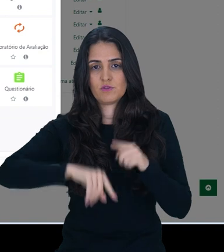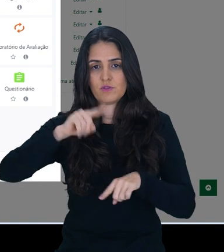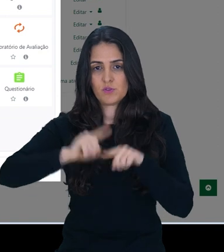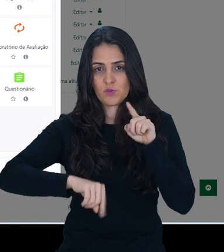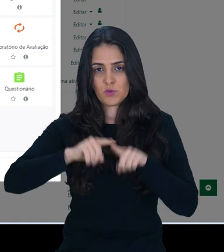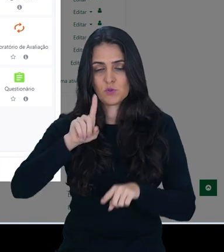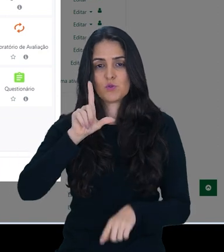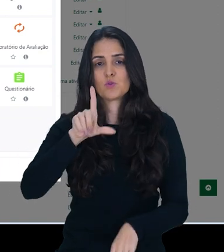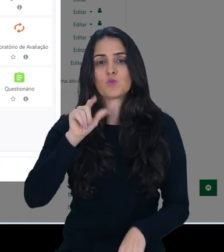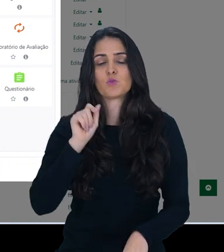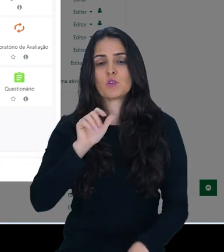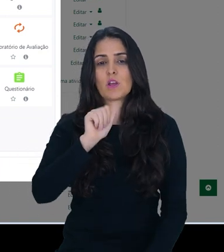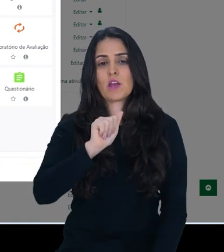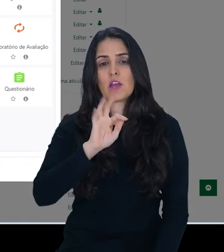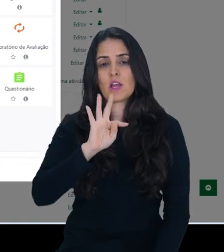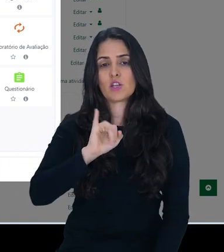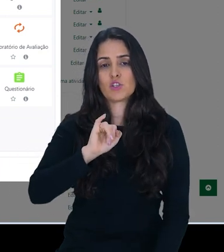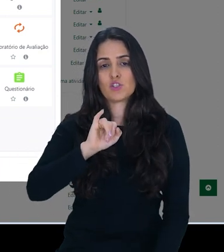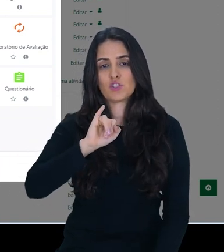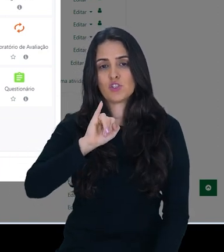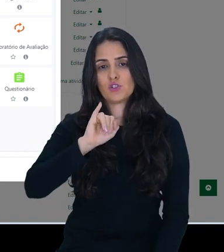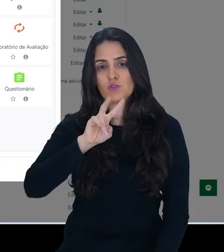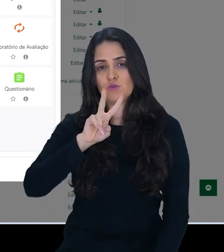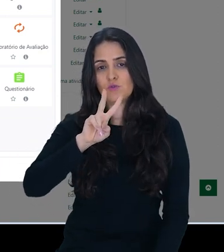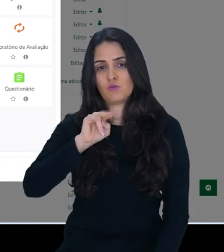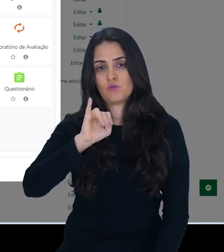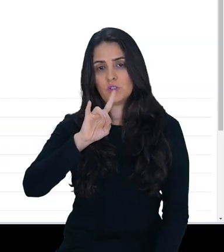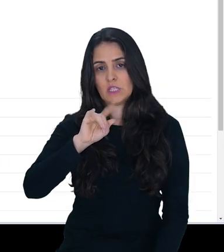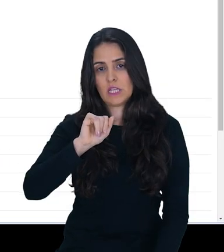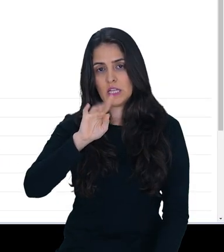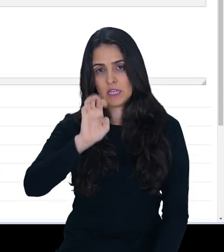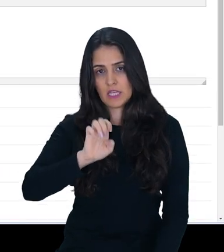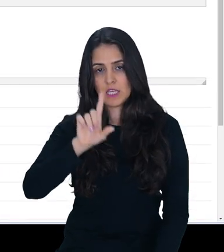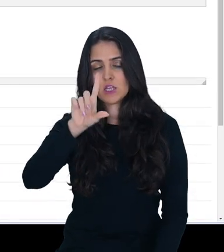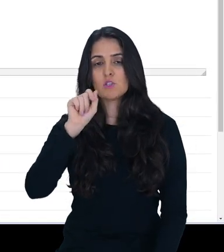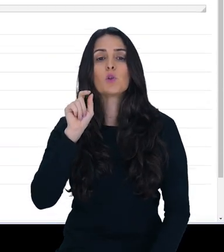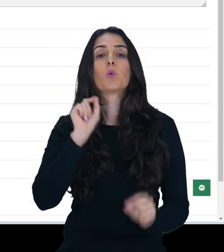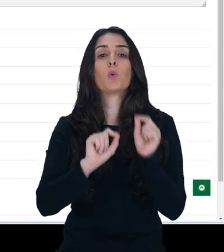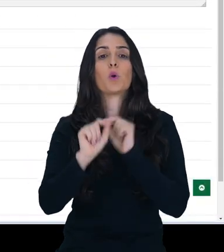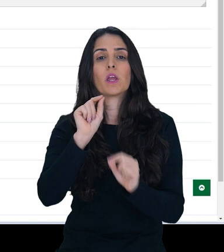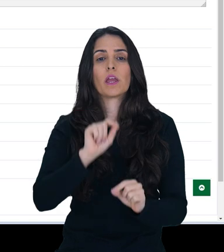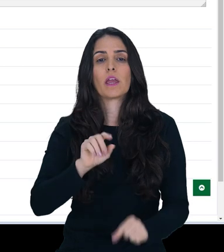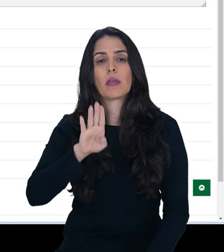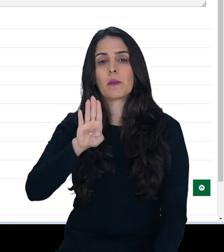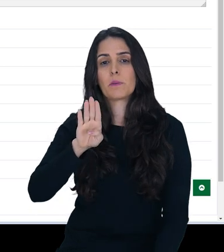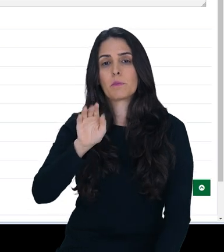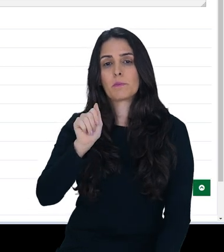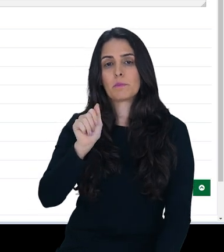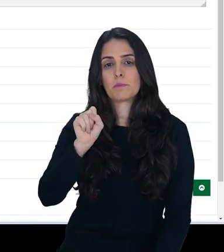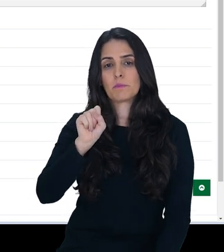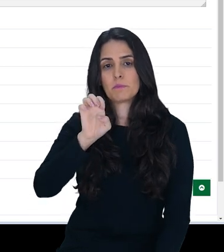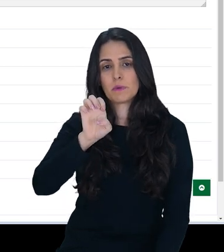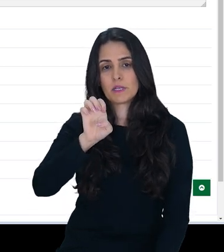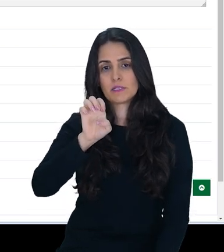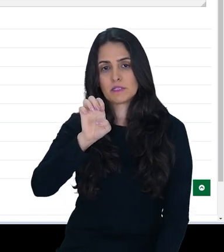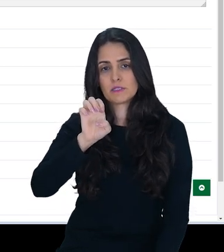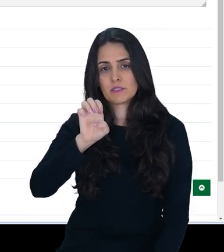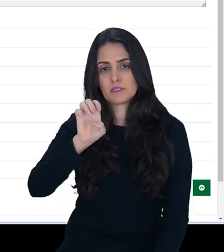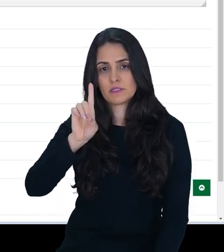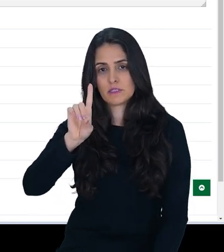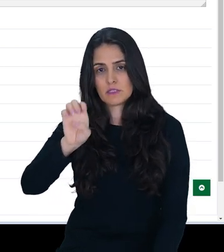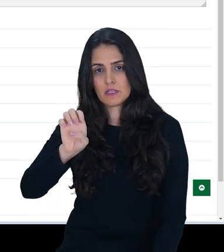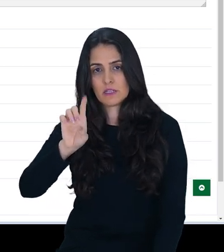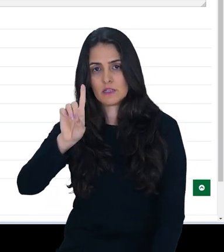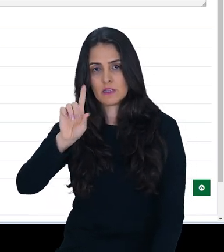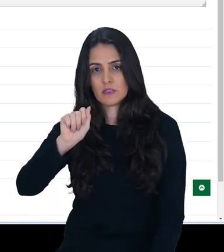recurso e em atividades escolhemos atividade base de dados primeiramente as configurações básicas